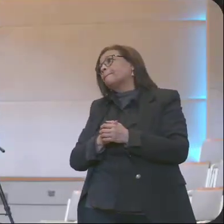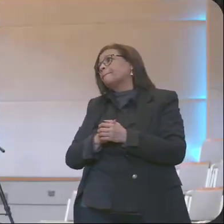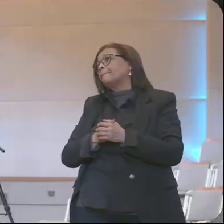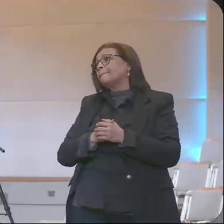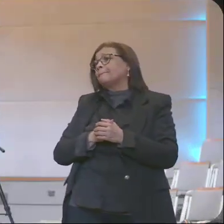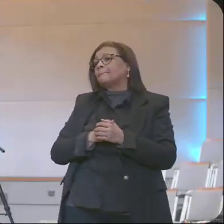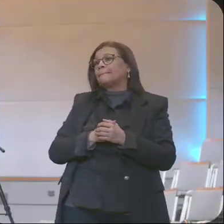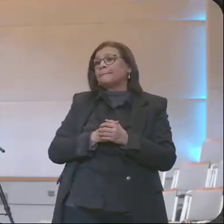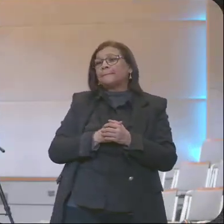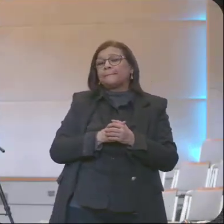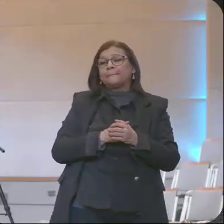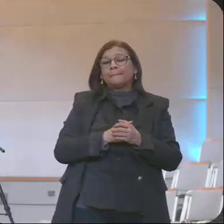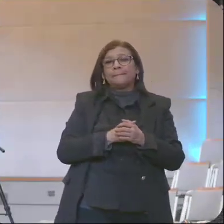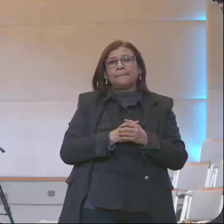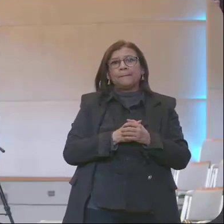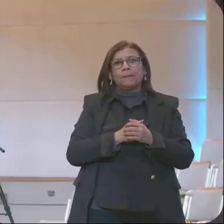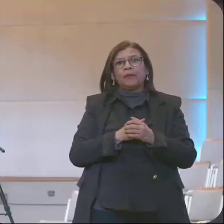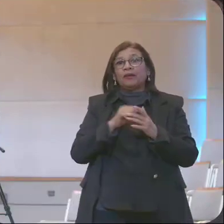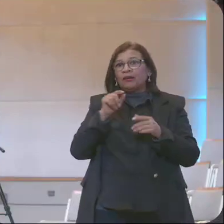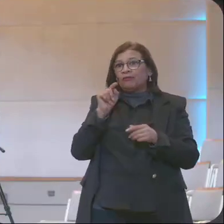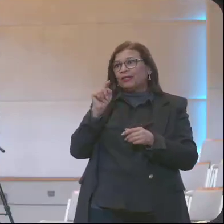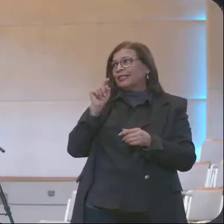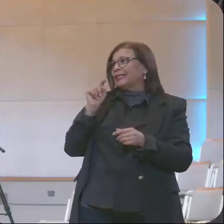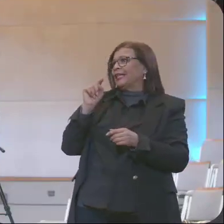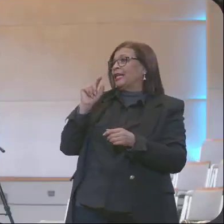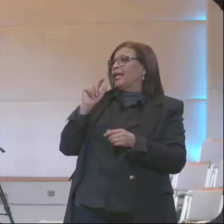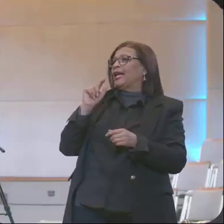Alô, alô. O próximo é você, viu?